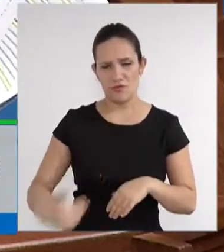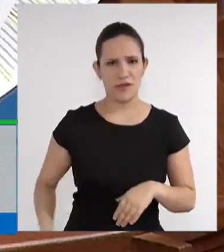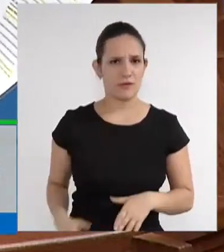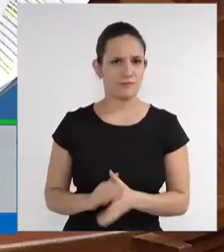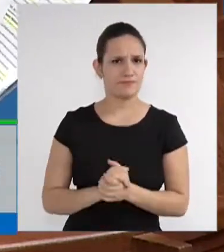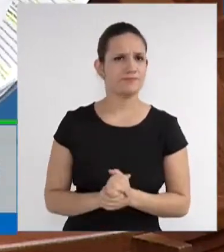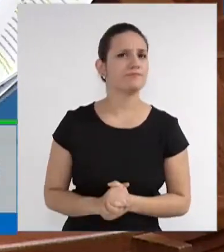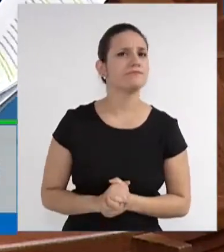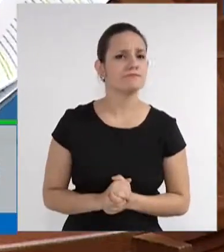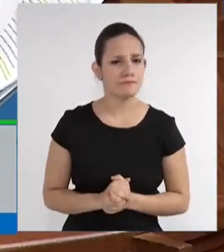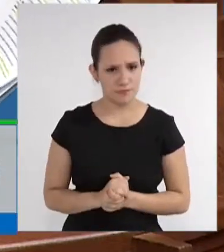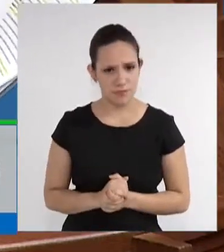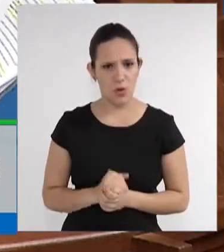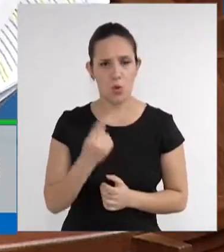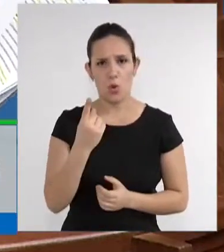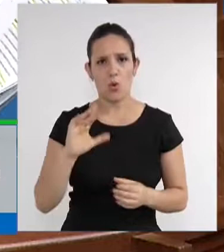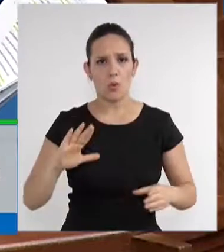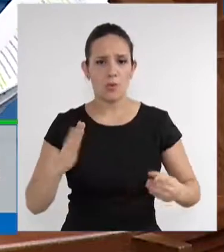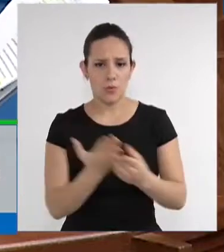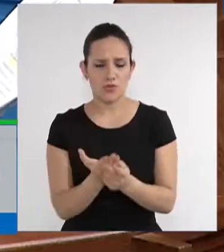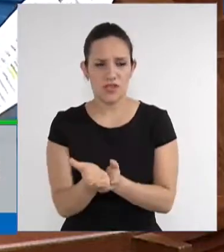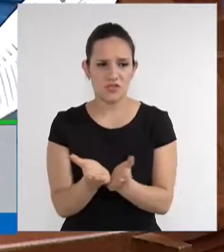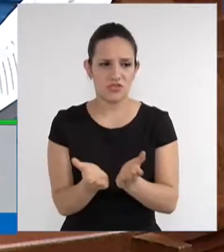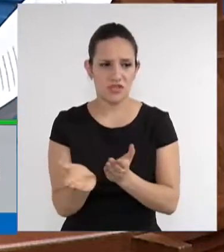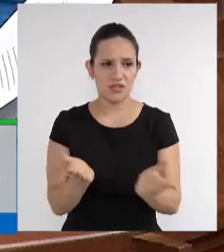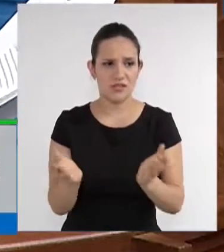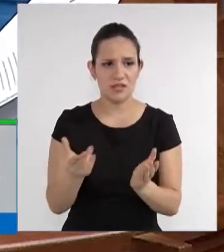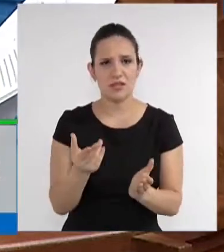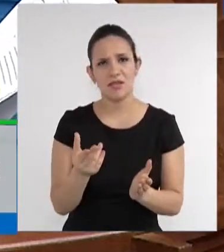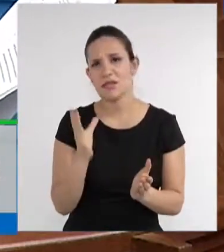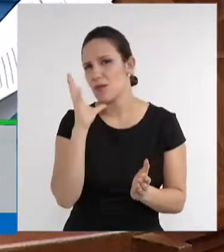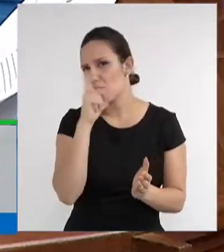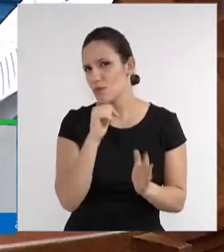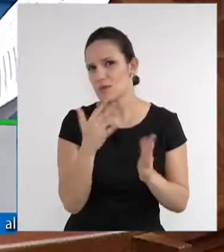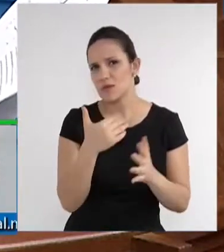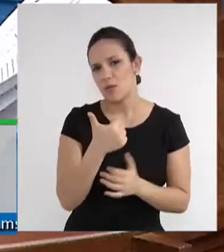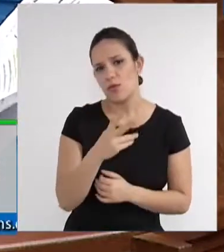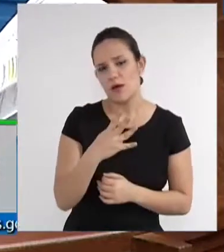médio de um processo licitatório no Brasil é de R$